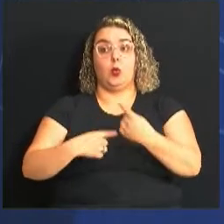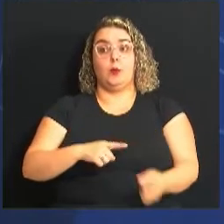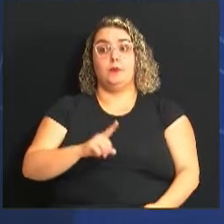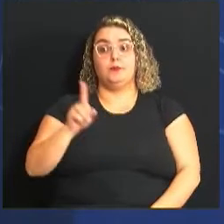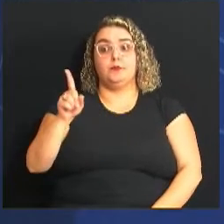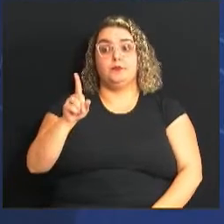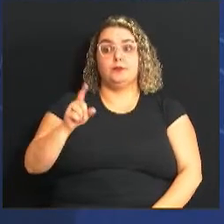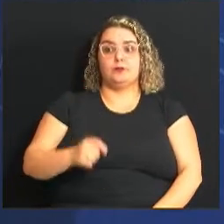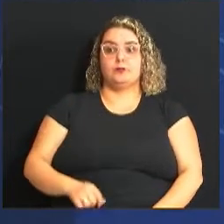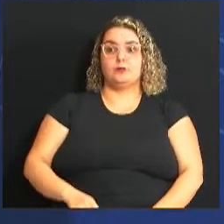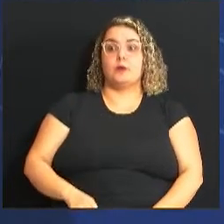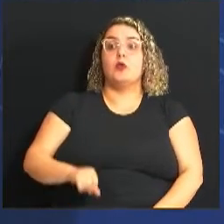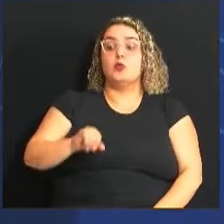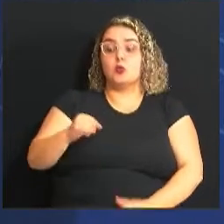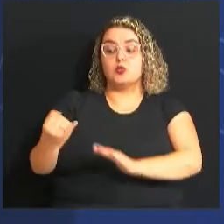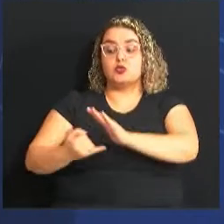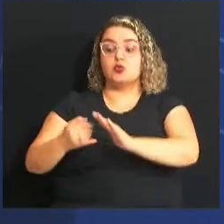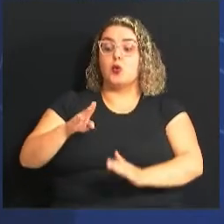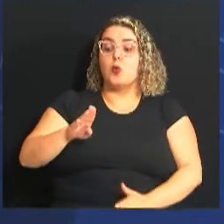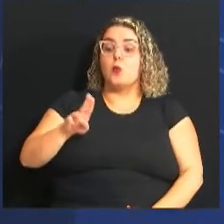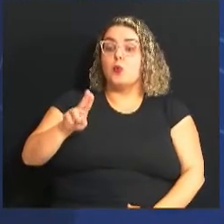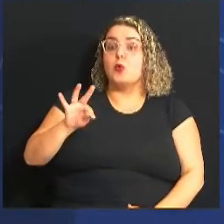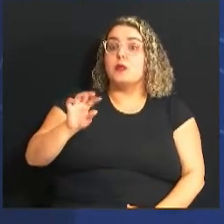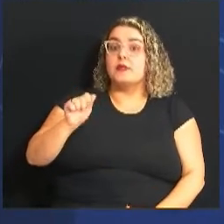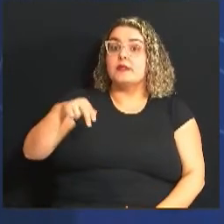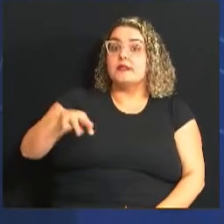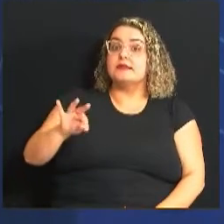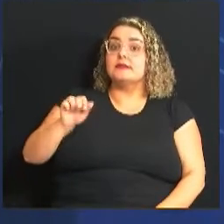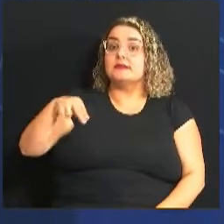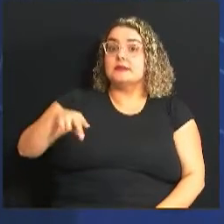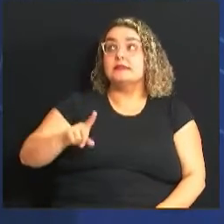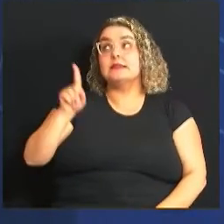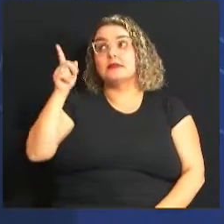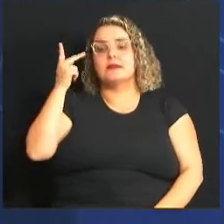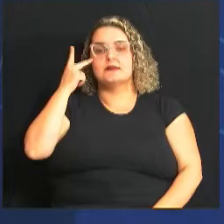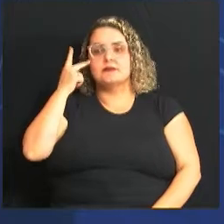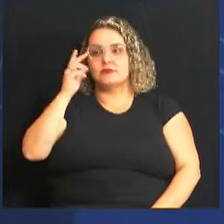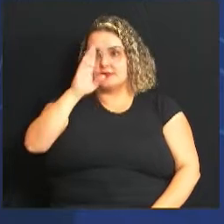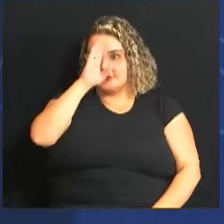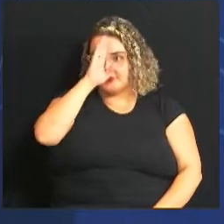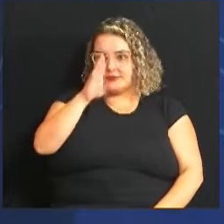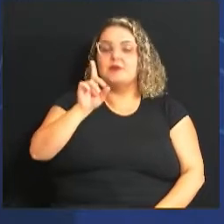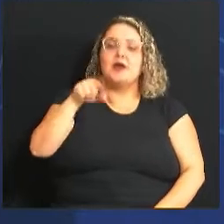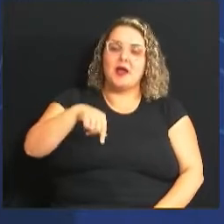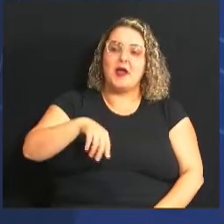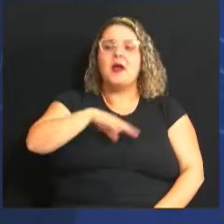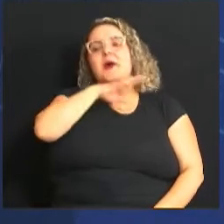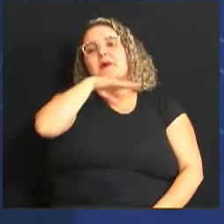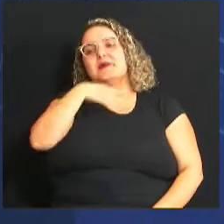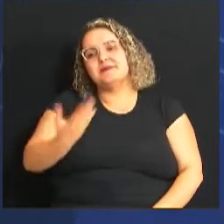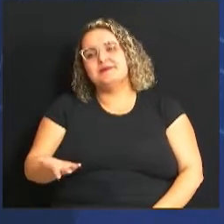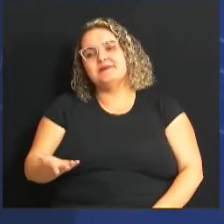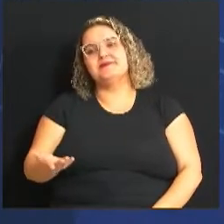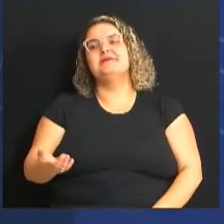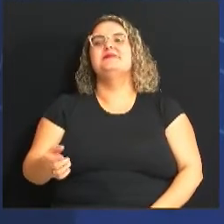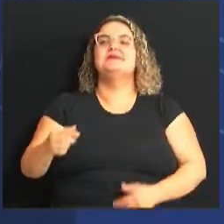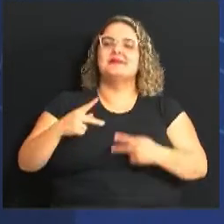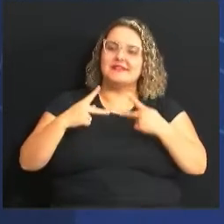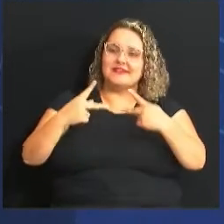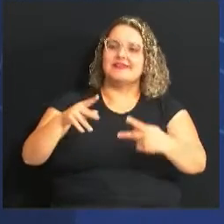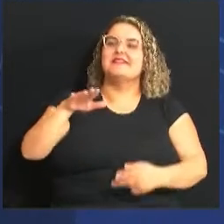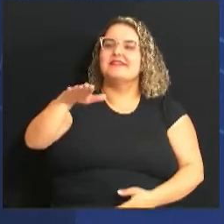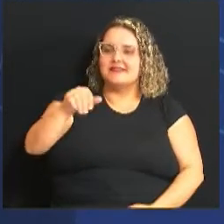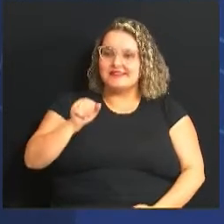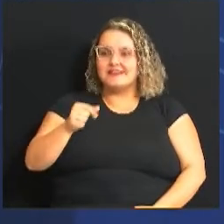Instituto Butantan, lá em São Paulo. Então, diretamente do quadro É o Bicho, para o nosso link, eu aciono a